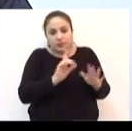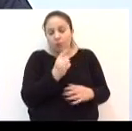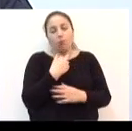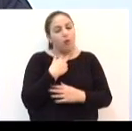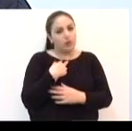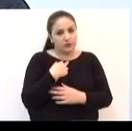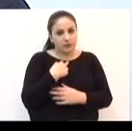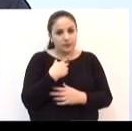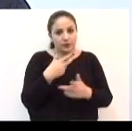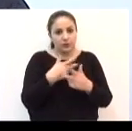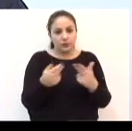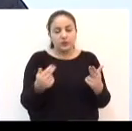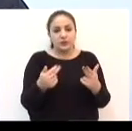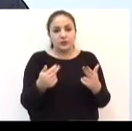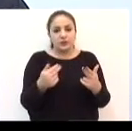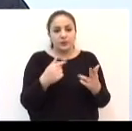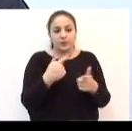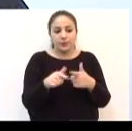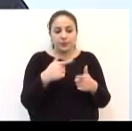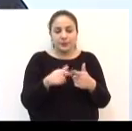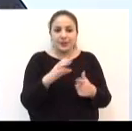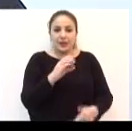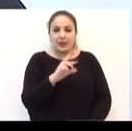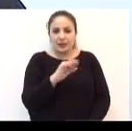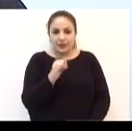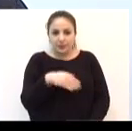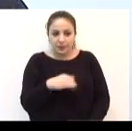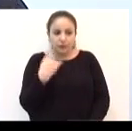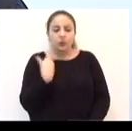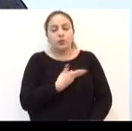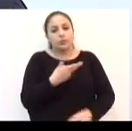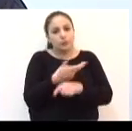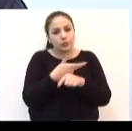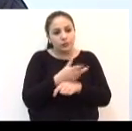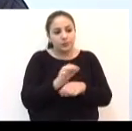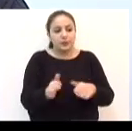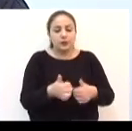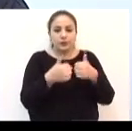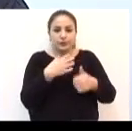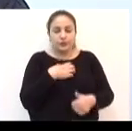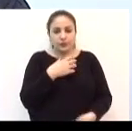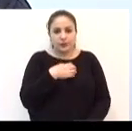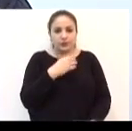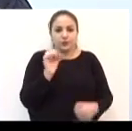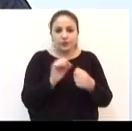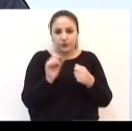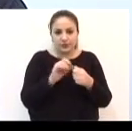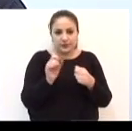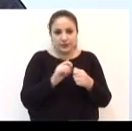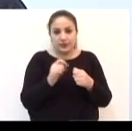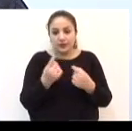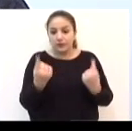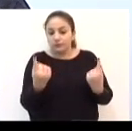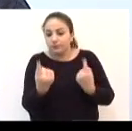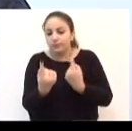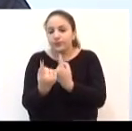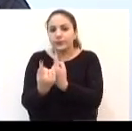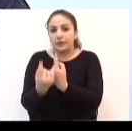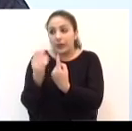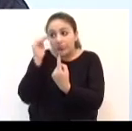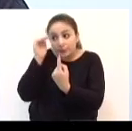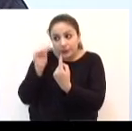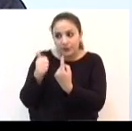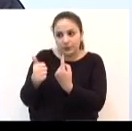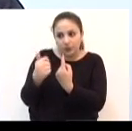de prevaricação. Então, a gente procura, da melhor forma possível, né, fazer as abordagens sempre com respeito,